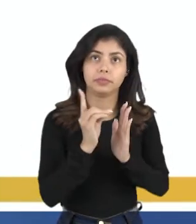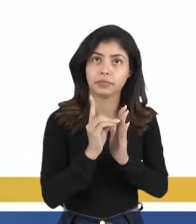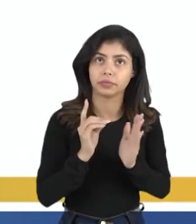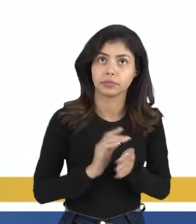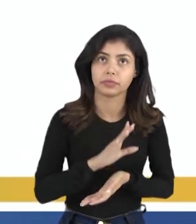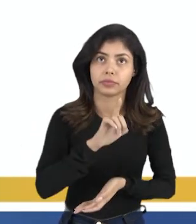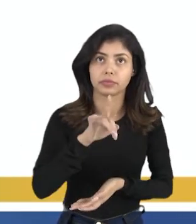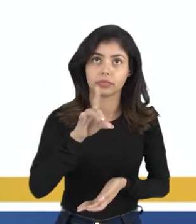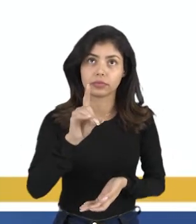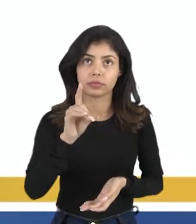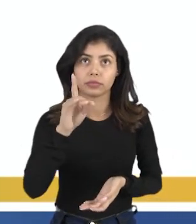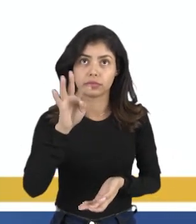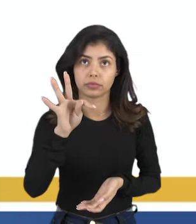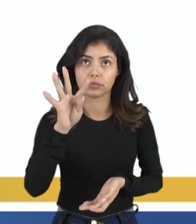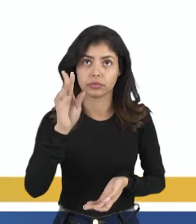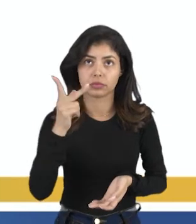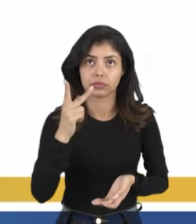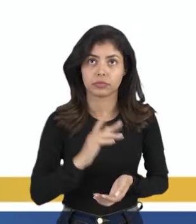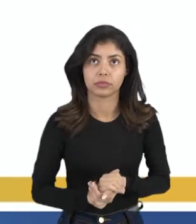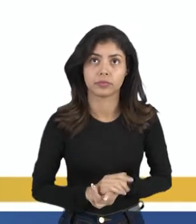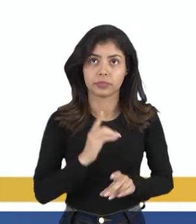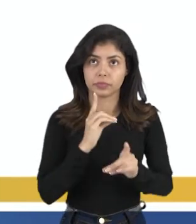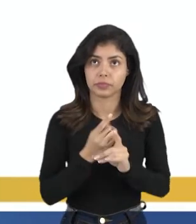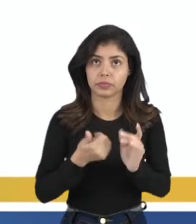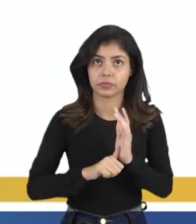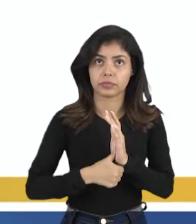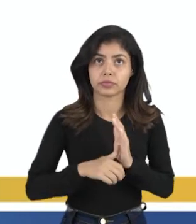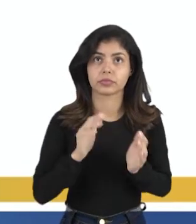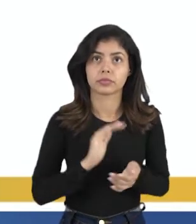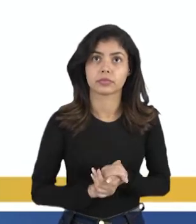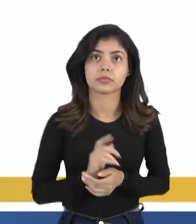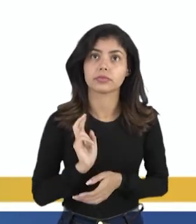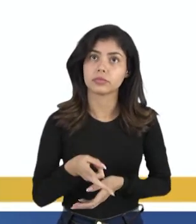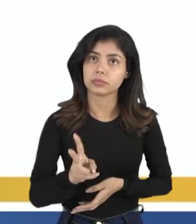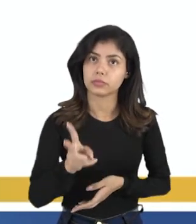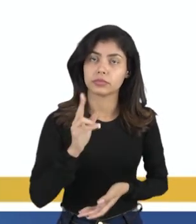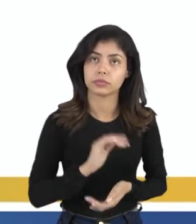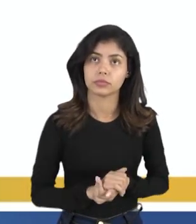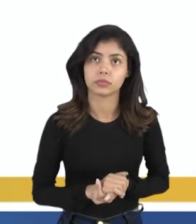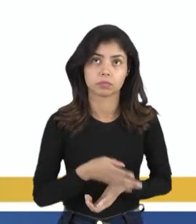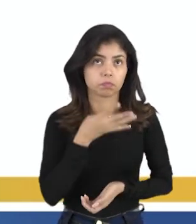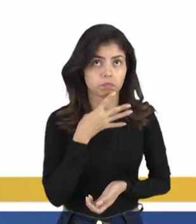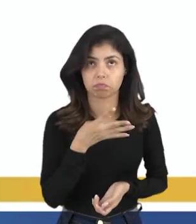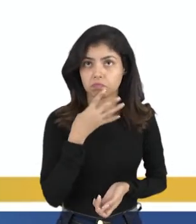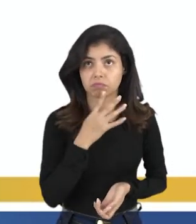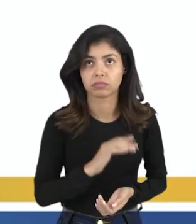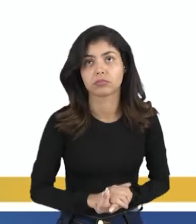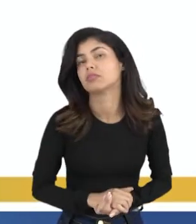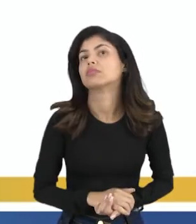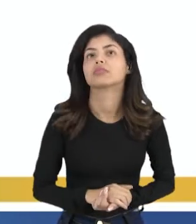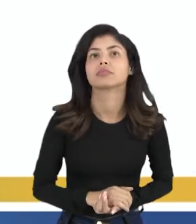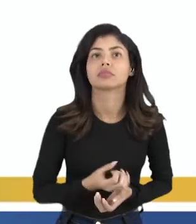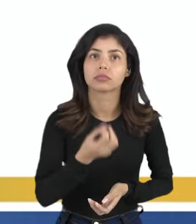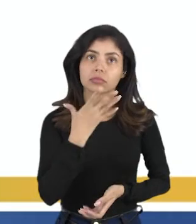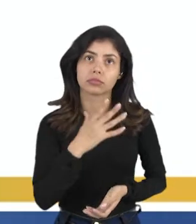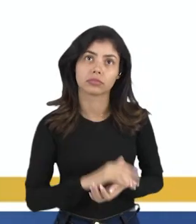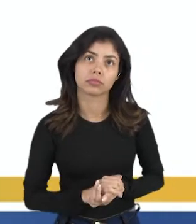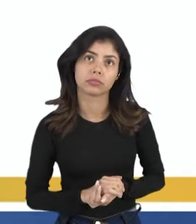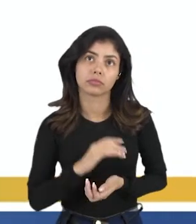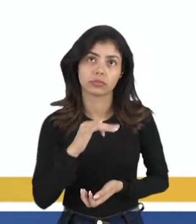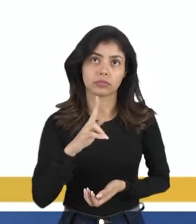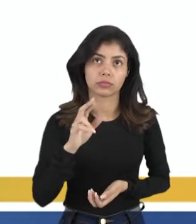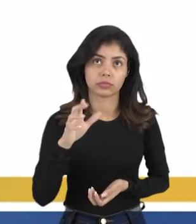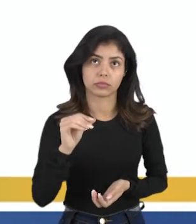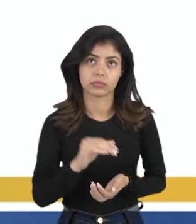70, como Edith Stein. A identidade do marinheiro permanece desconhecida e controversa. A fotografia